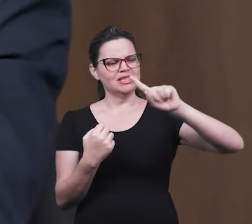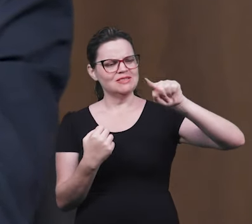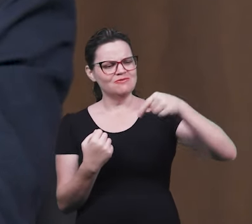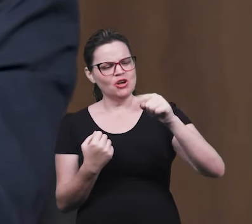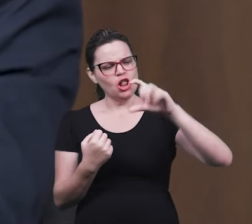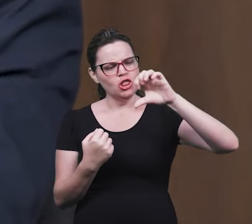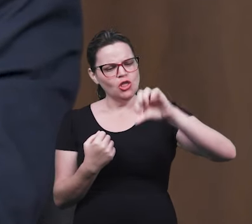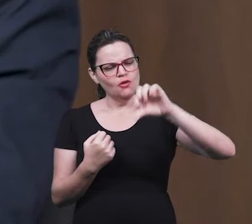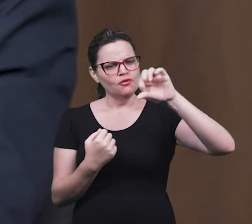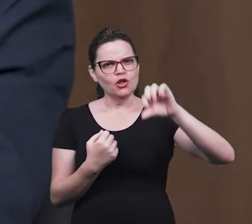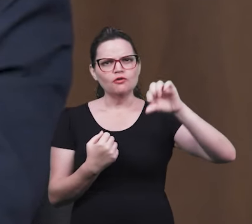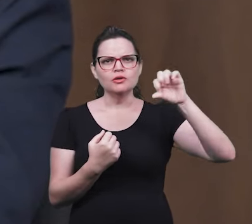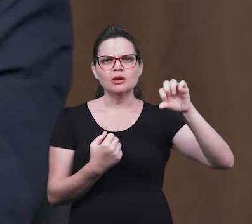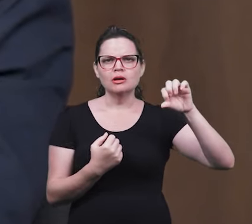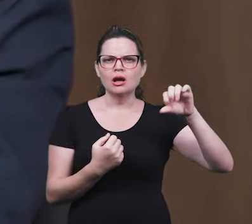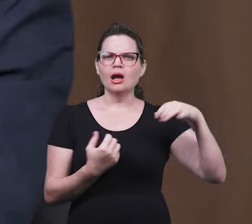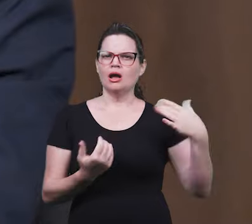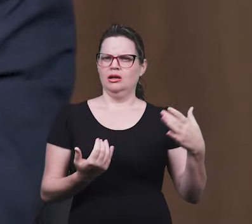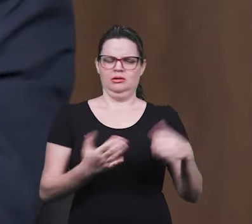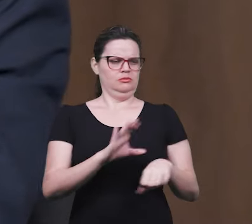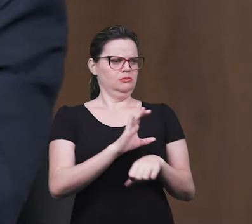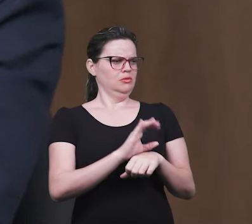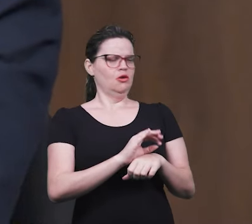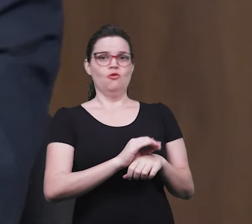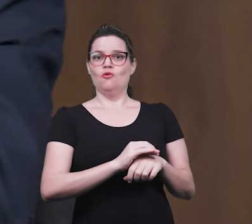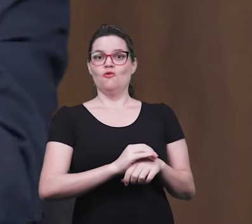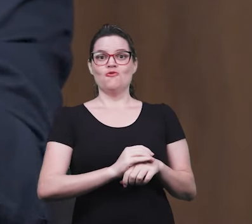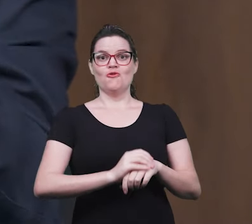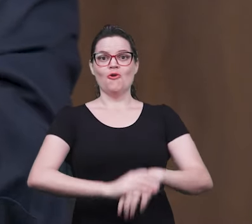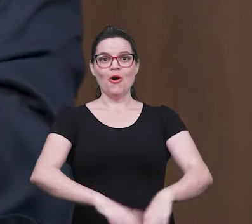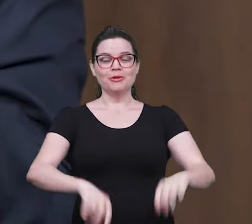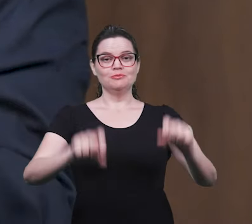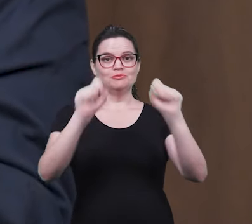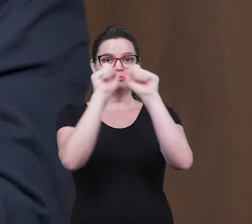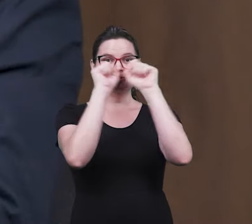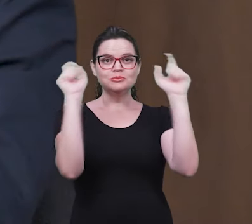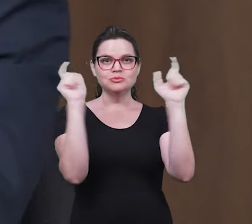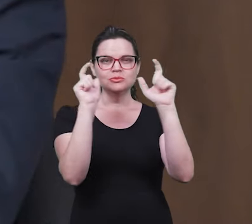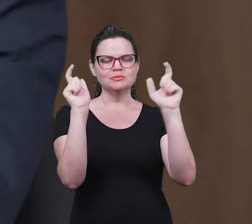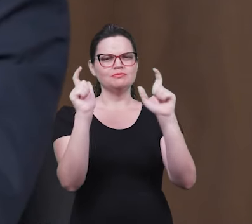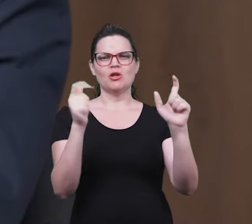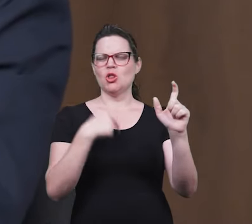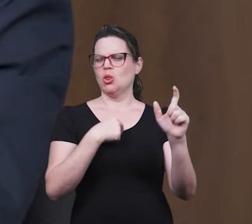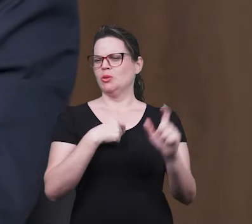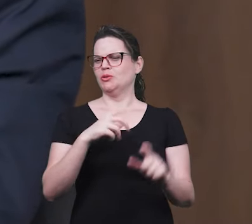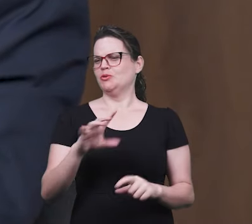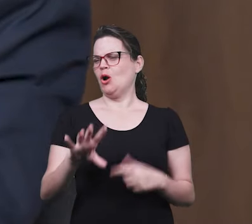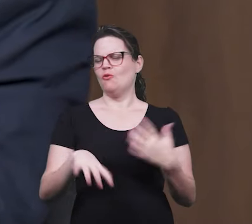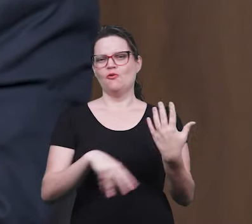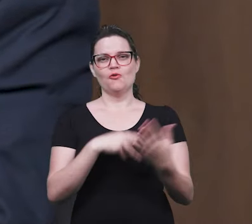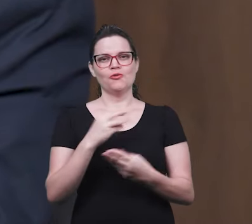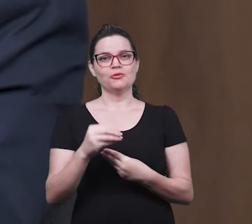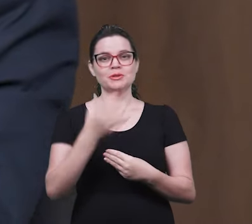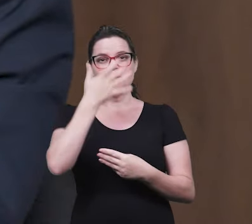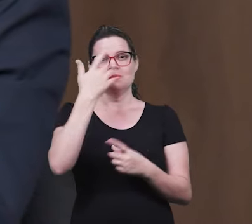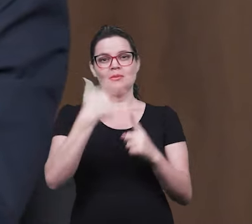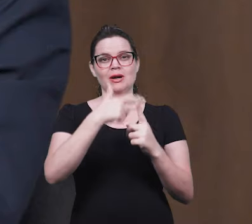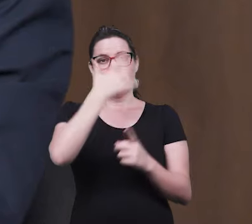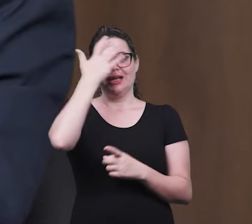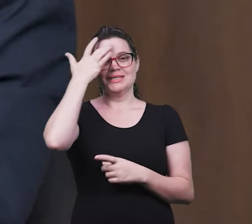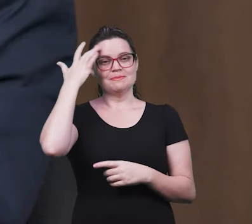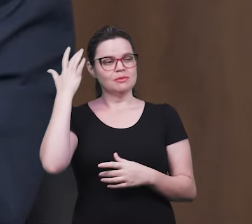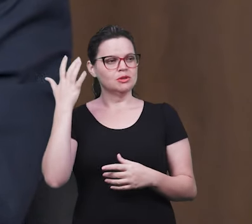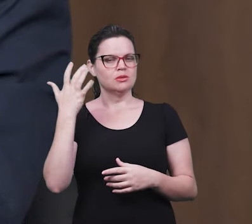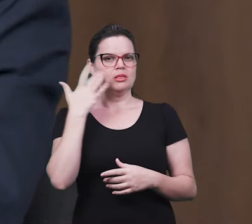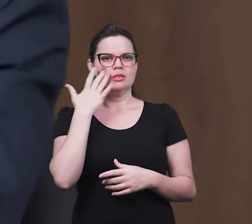que o curso me chamou, entendeu? Porque houve uma coisa e tal. Eu não esperava, ninguém esperava que